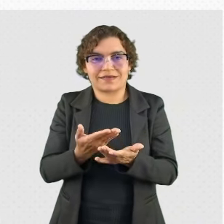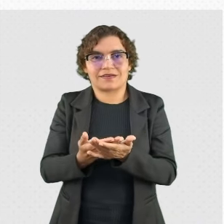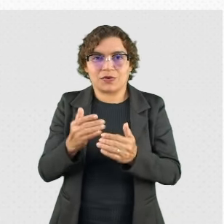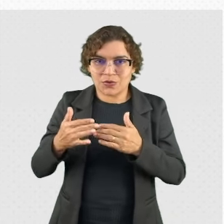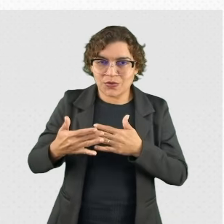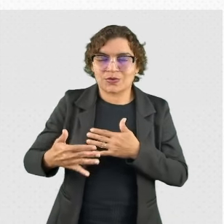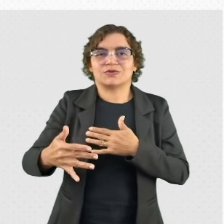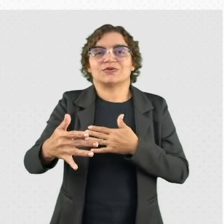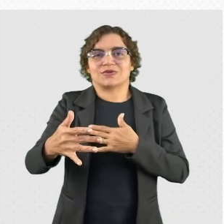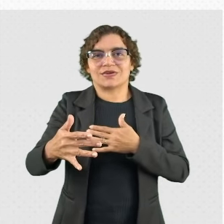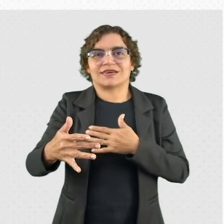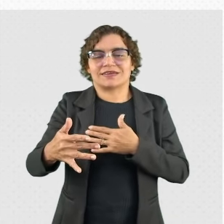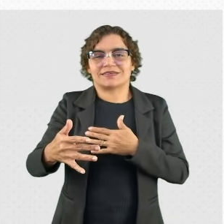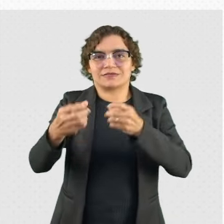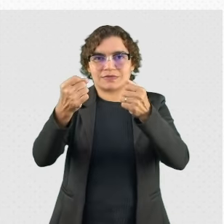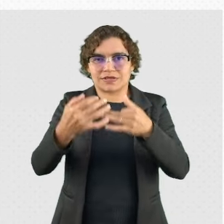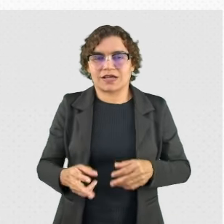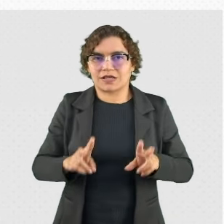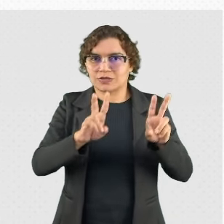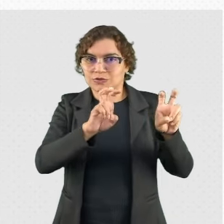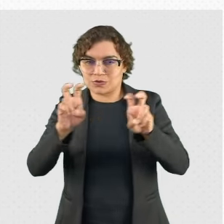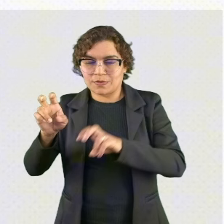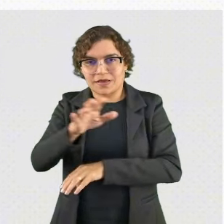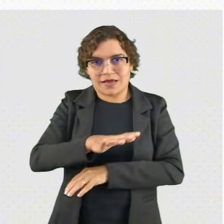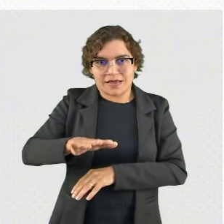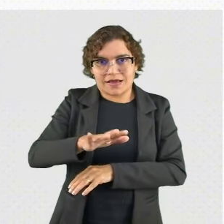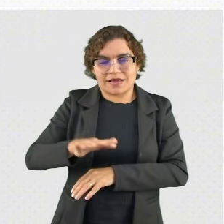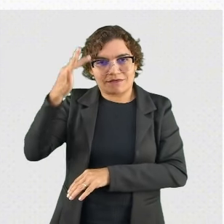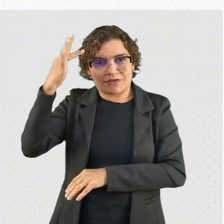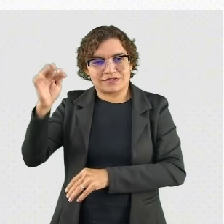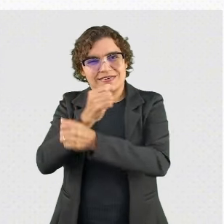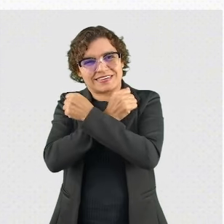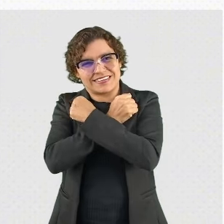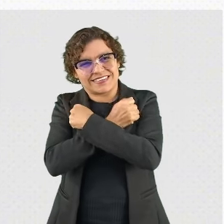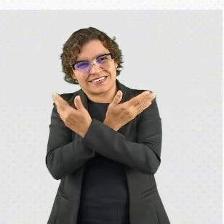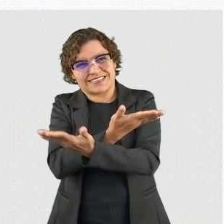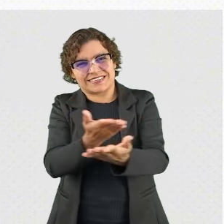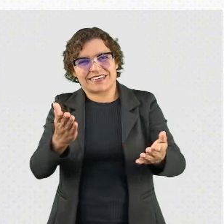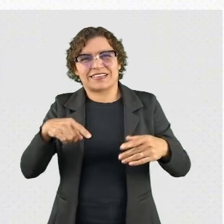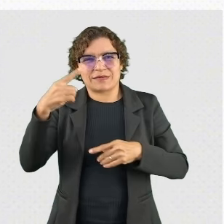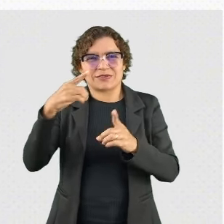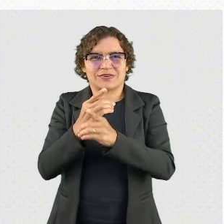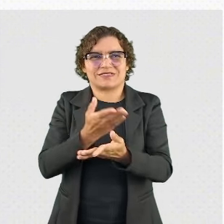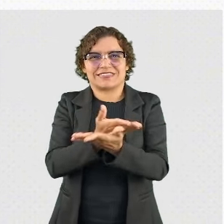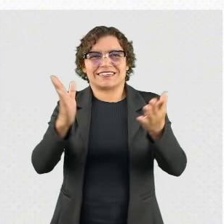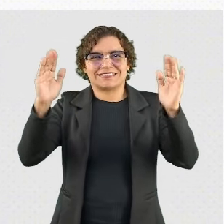continuar, né, falar sobre essas áreas da filosofia. Aquele abraço e até mais!